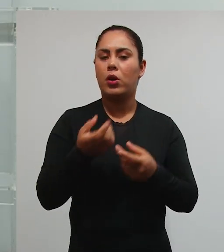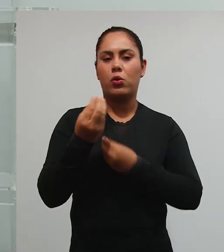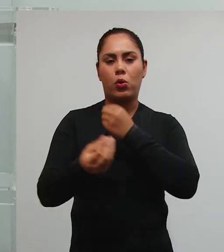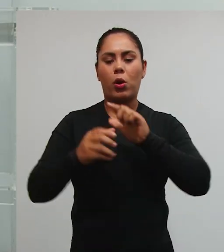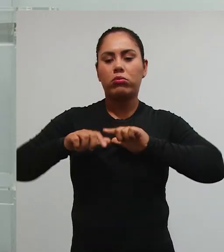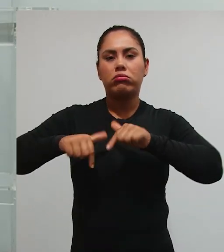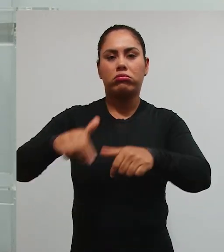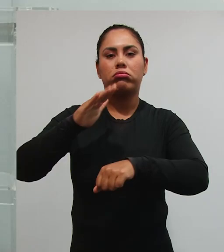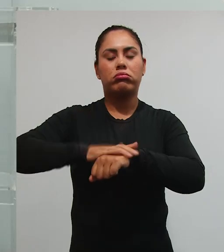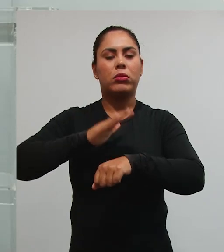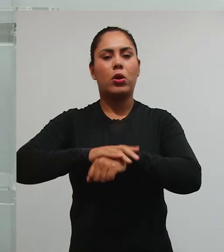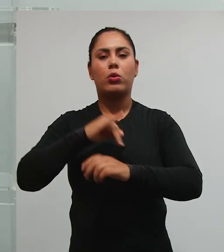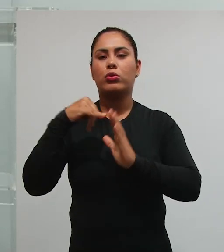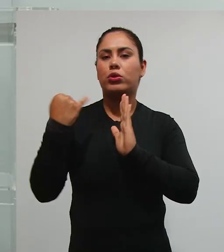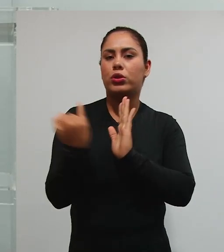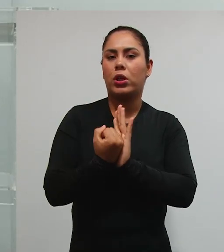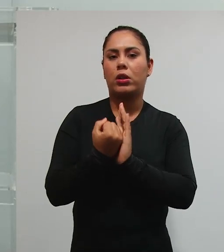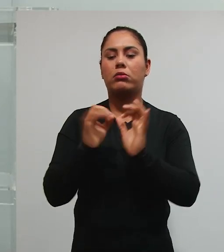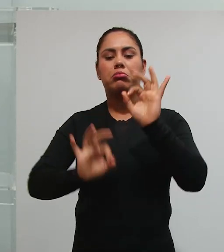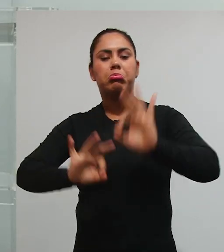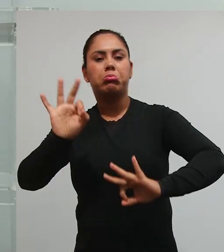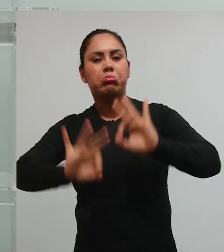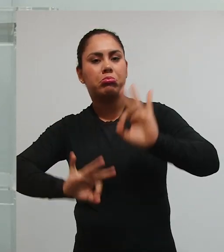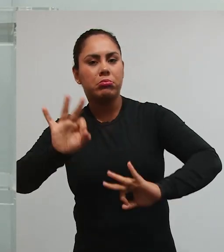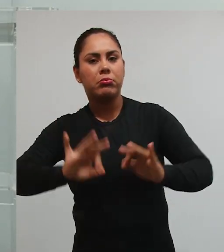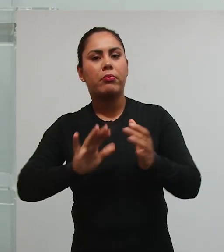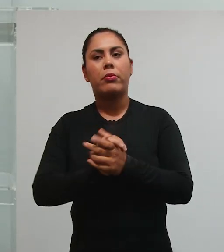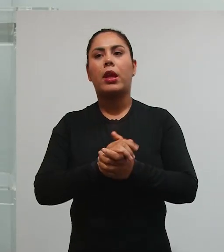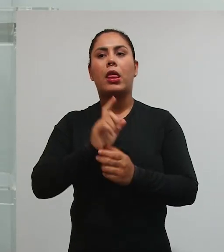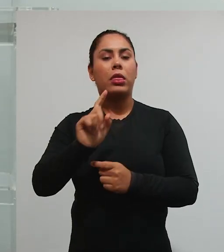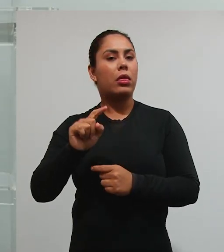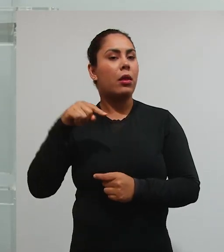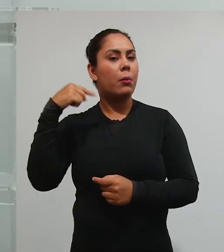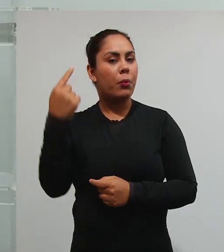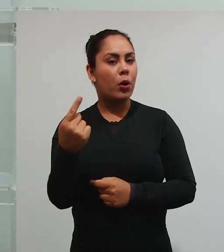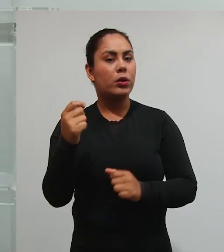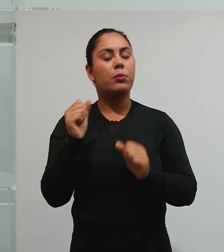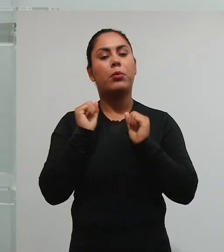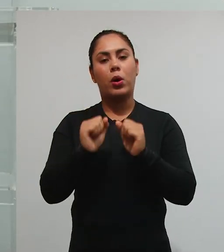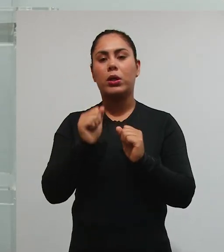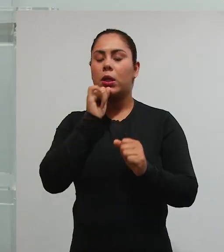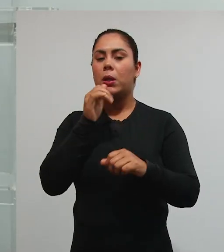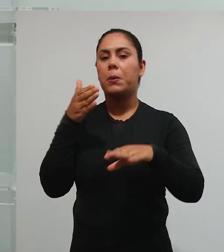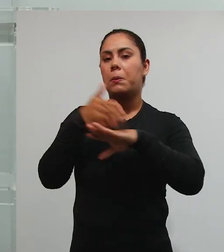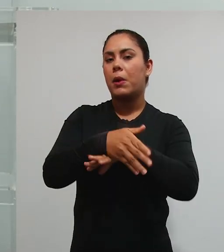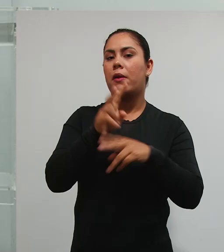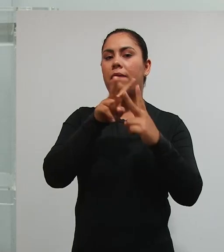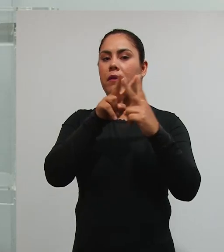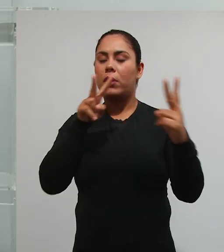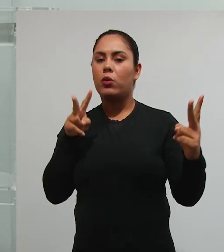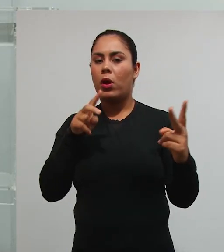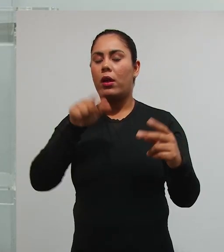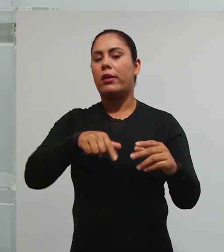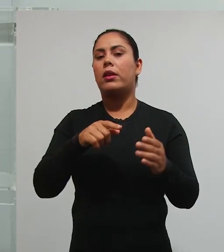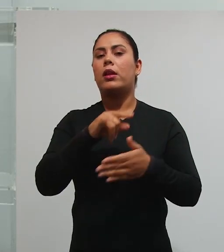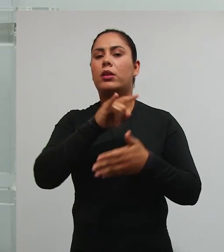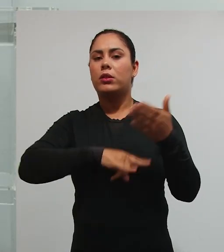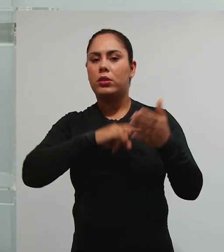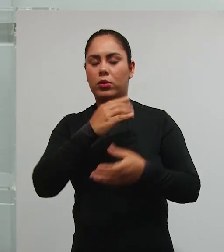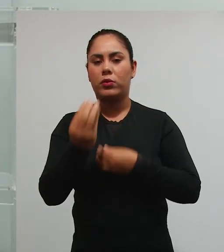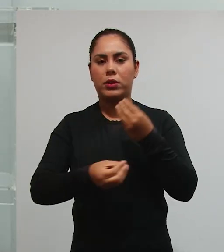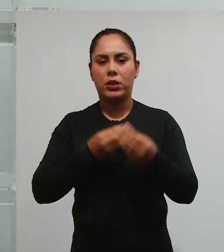as intenções do projeto, a forma como o projeto está organizado. Depois, vocês têm no ambiente virtual a